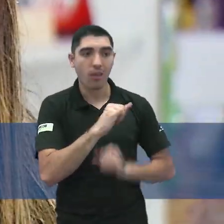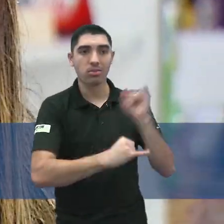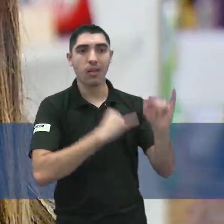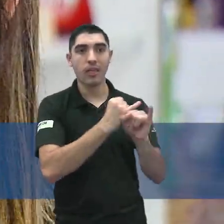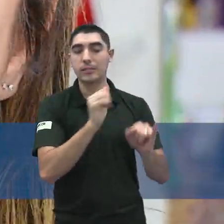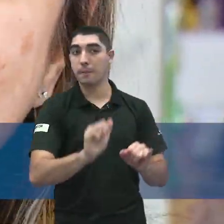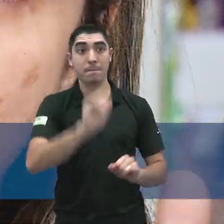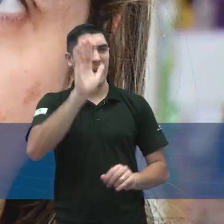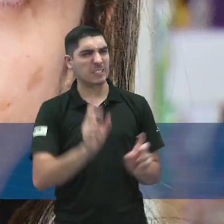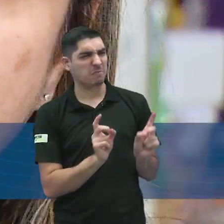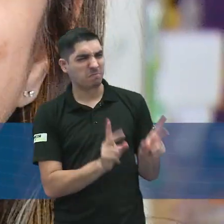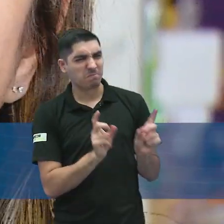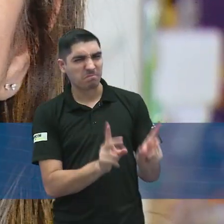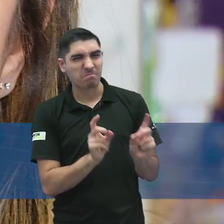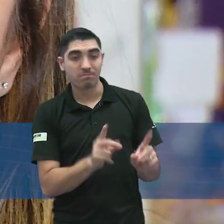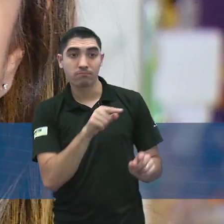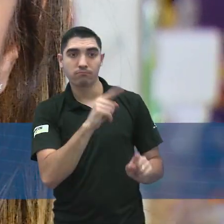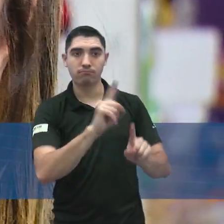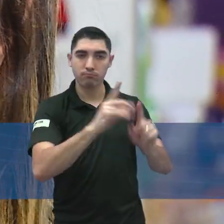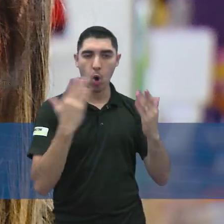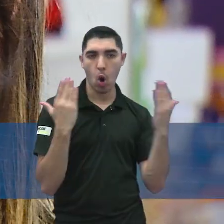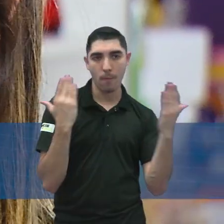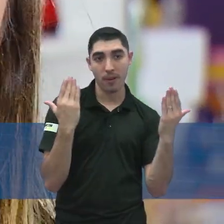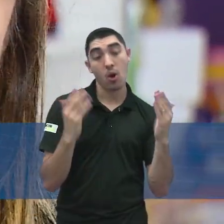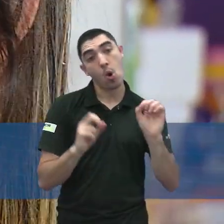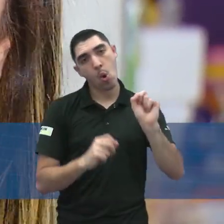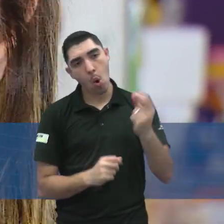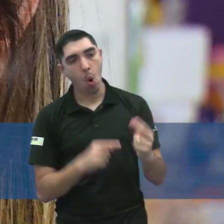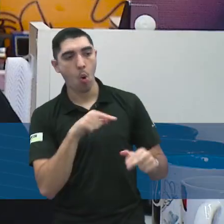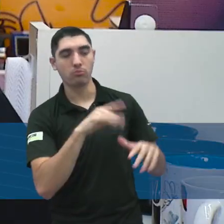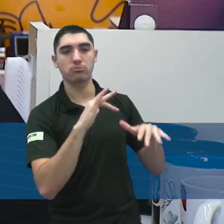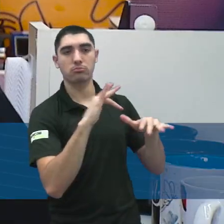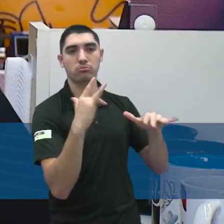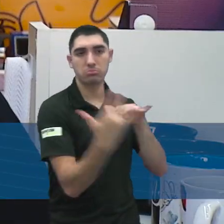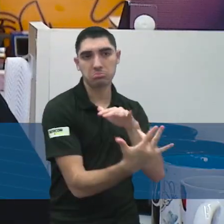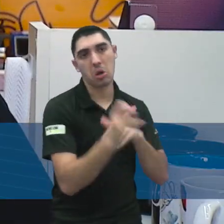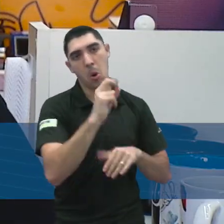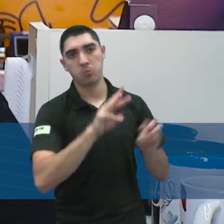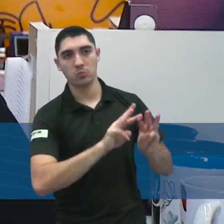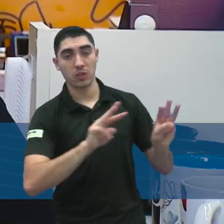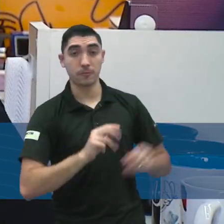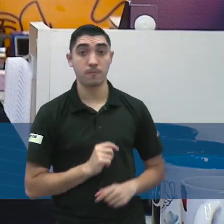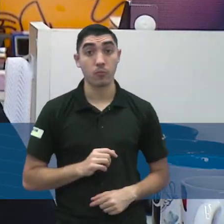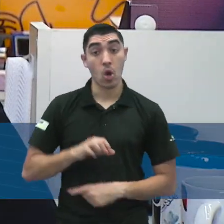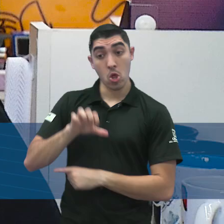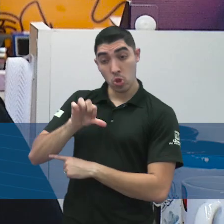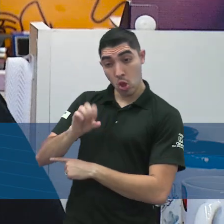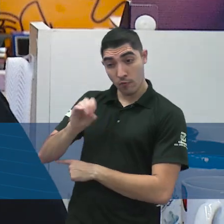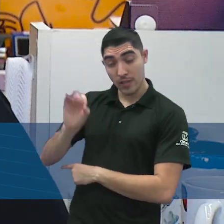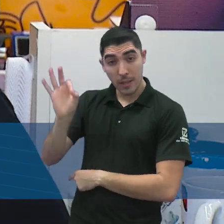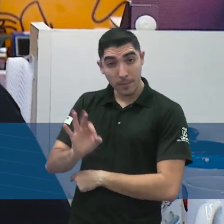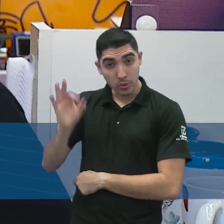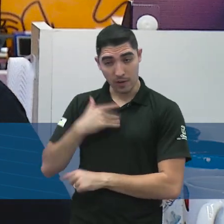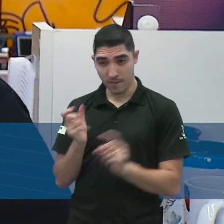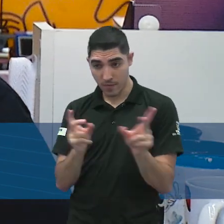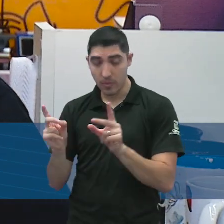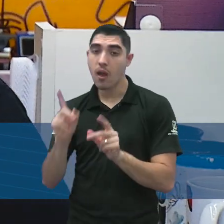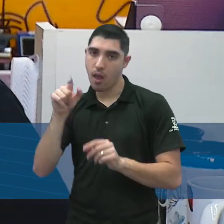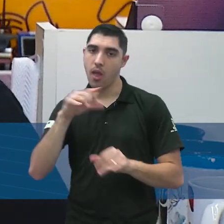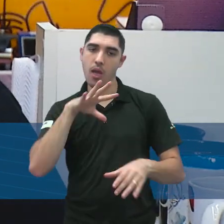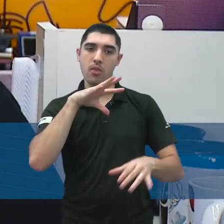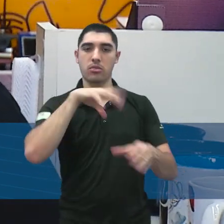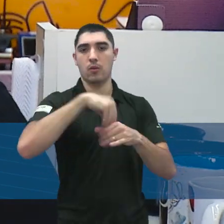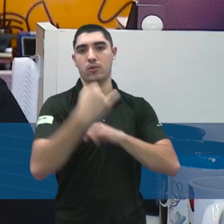feita de maneira virtual, pelo site ou pelas redes sociais. 90% é online. é online. Ou ele vem